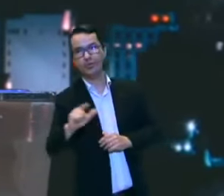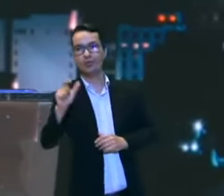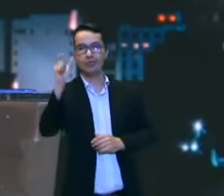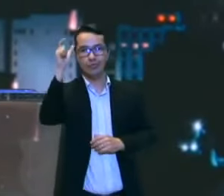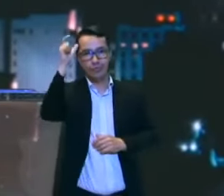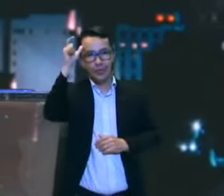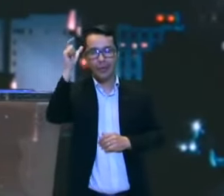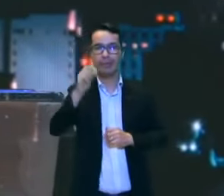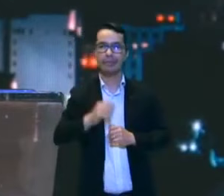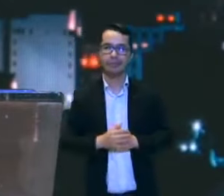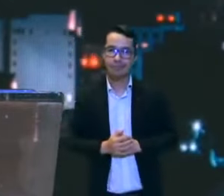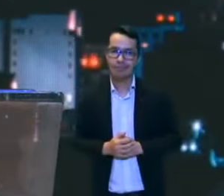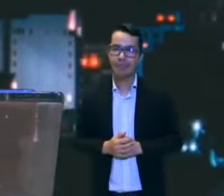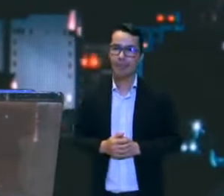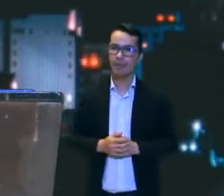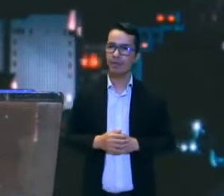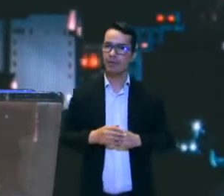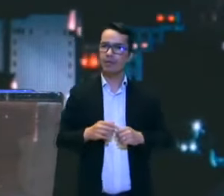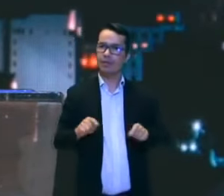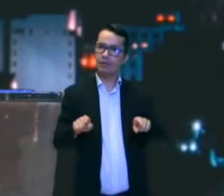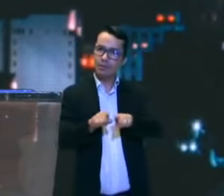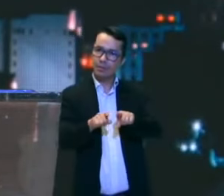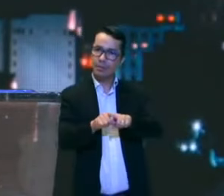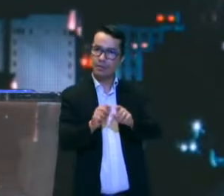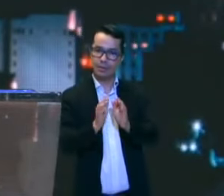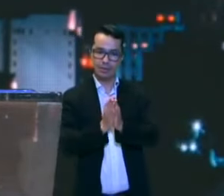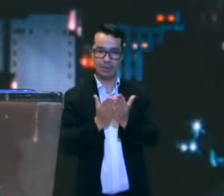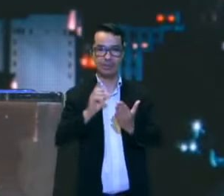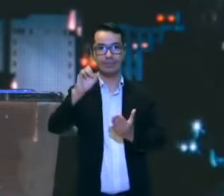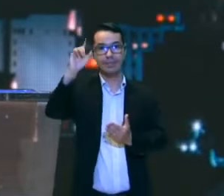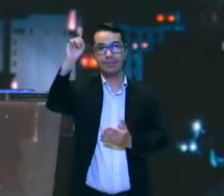quando eu penso nesse tipo de desejo, eu lembro de Davi.